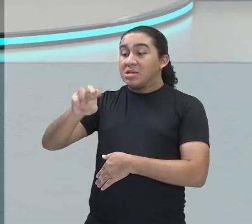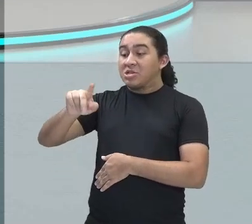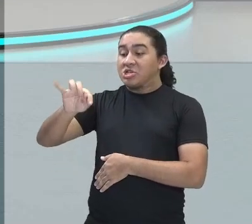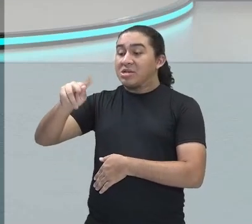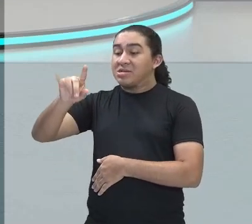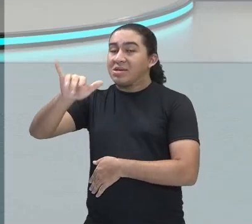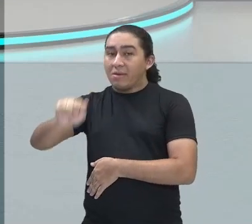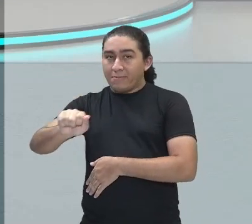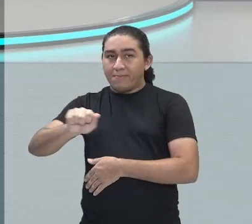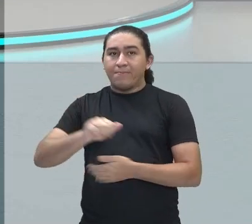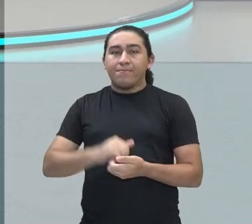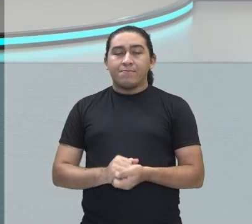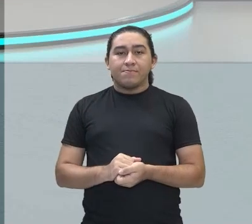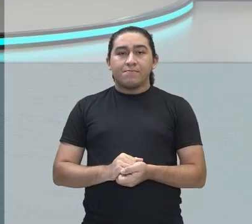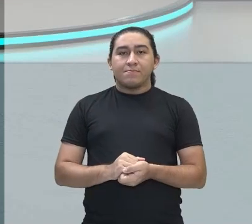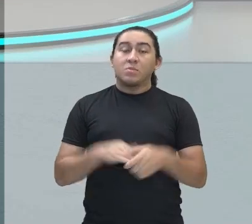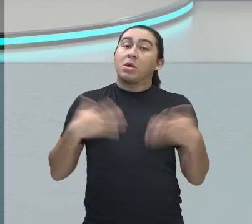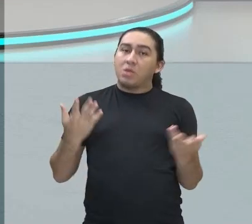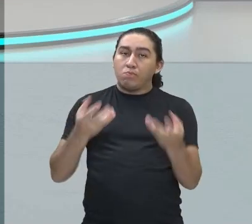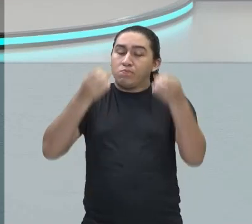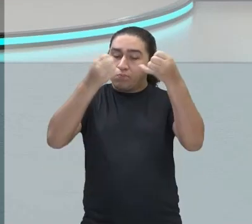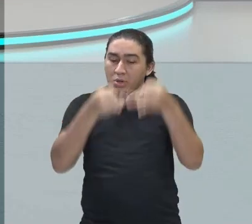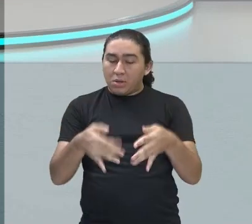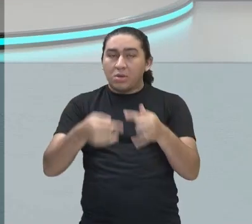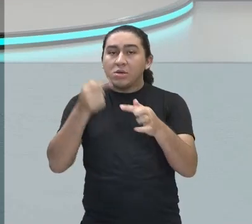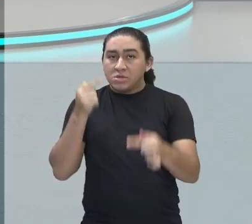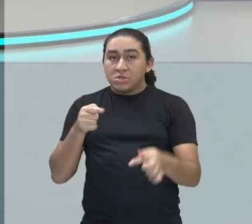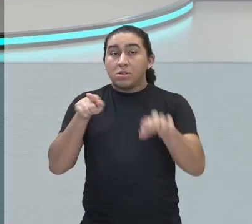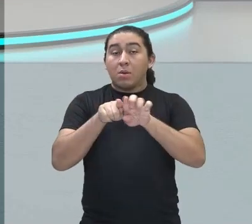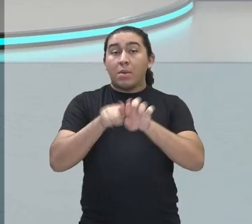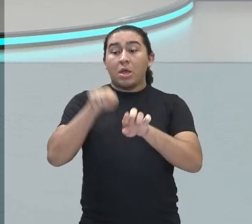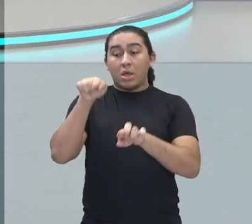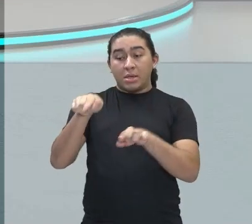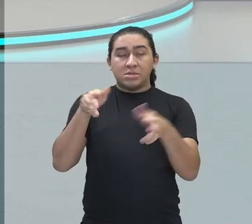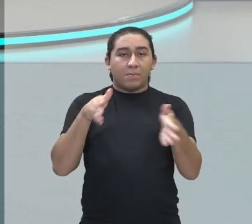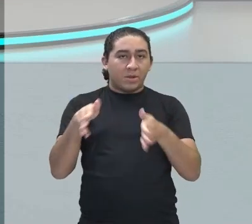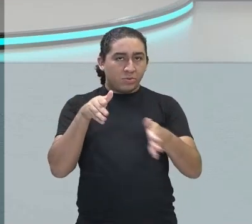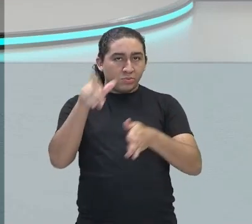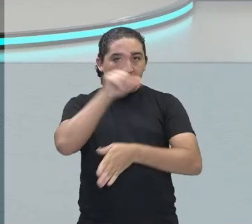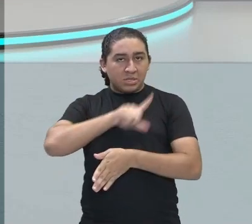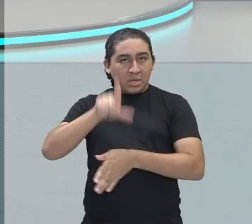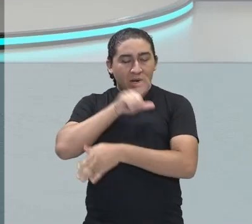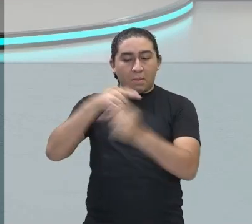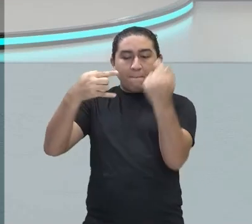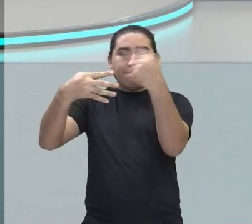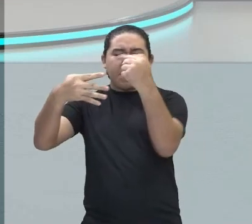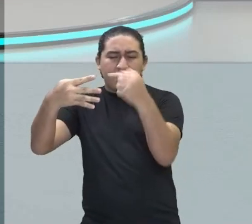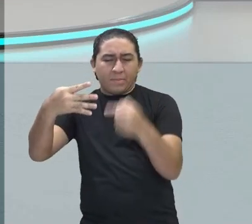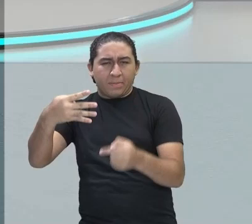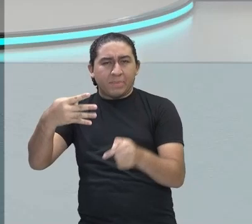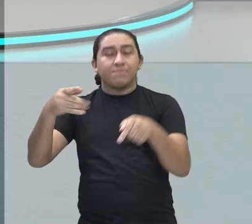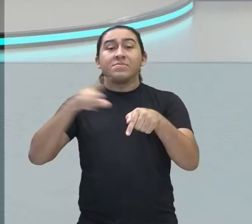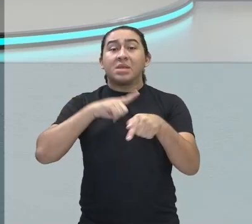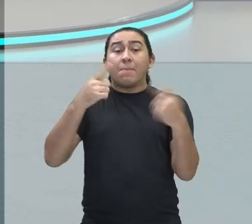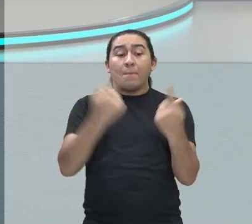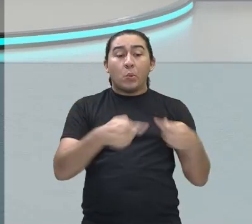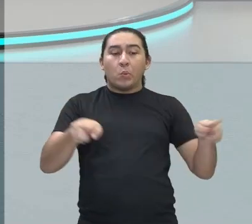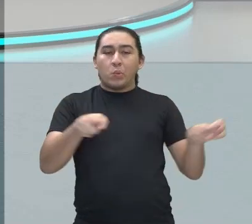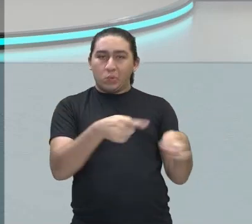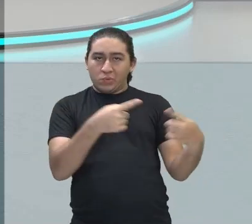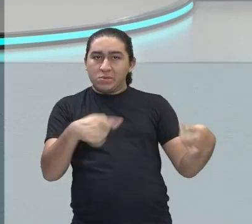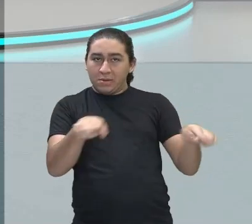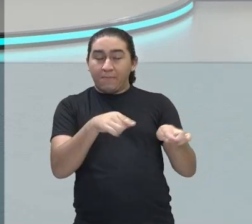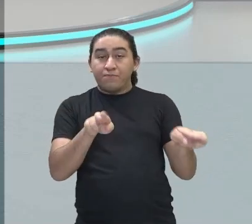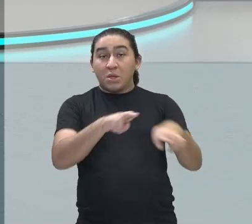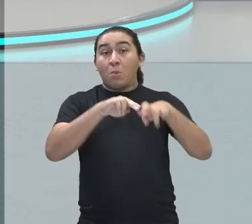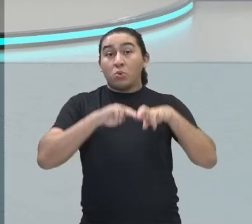Sinestesia. Como eu disse anteriormente, esse período literário, ele é muito musical.